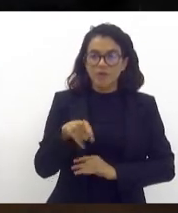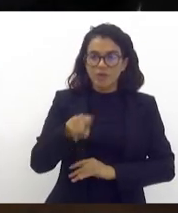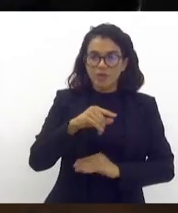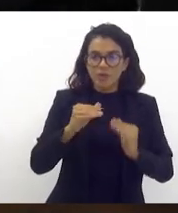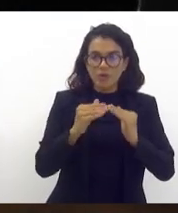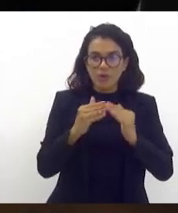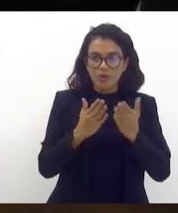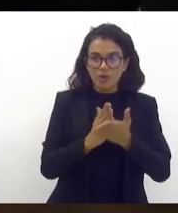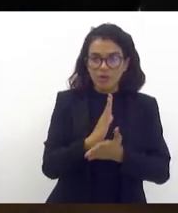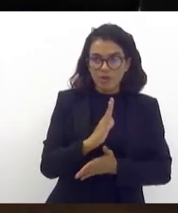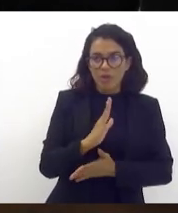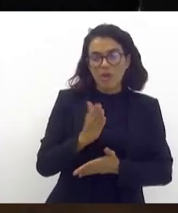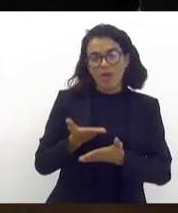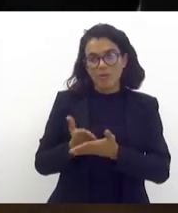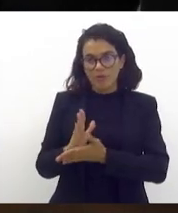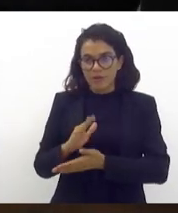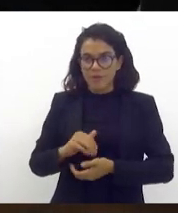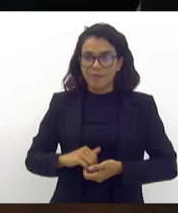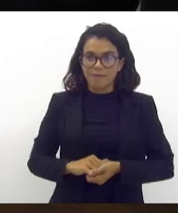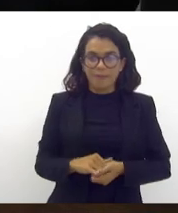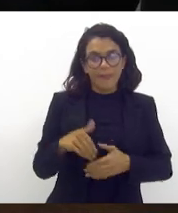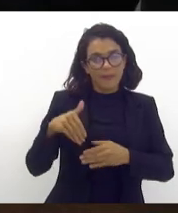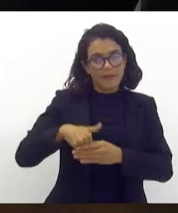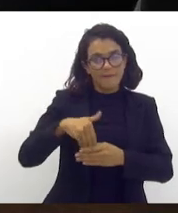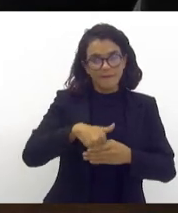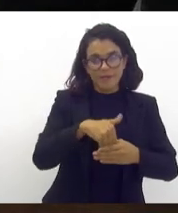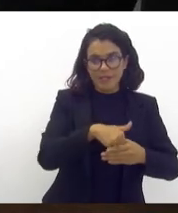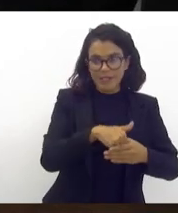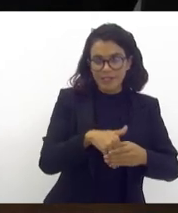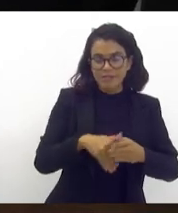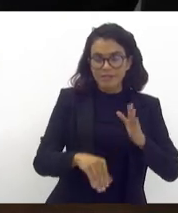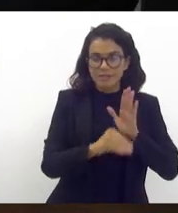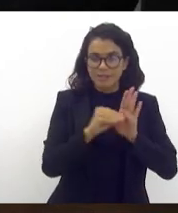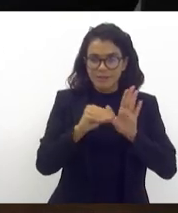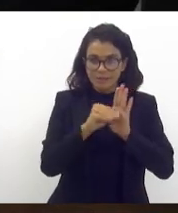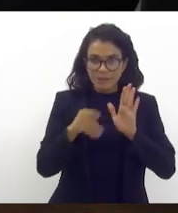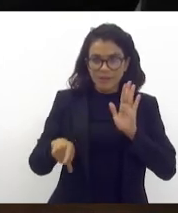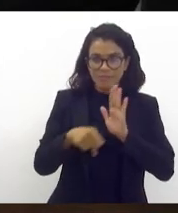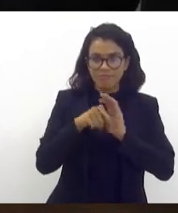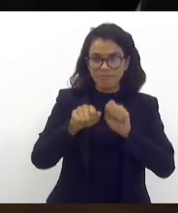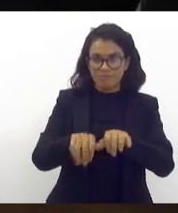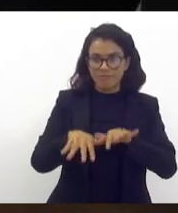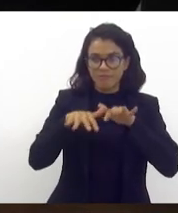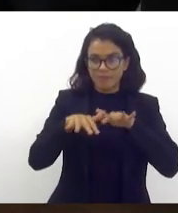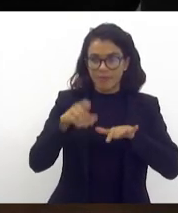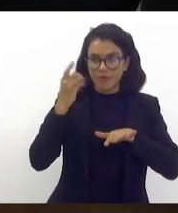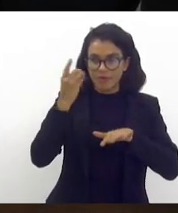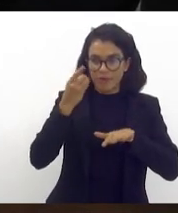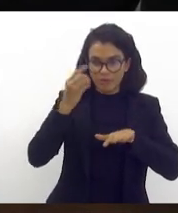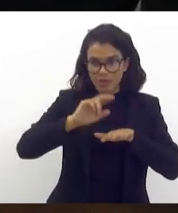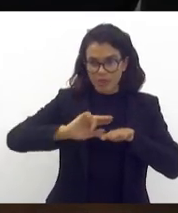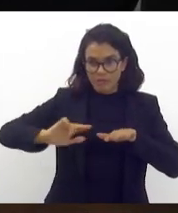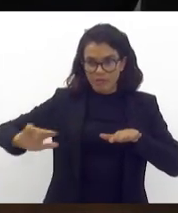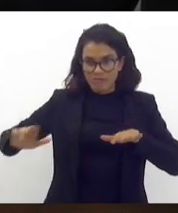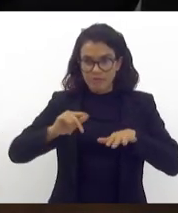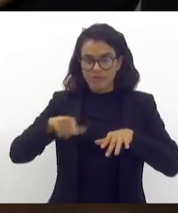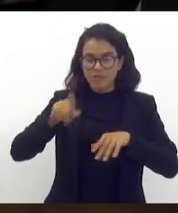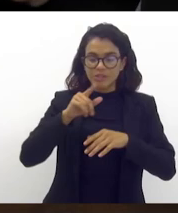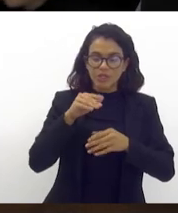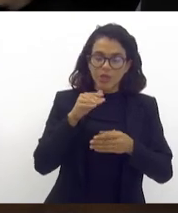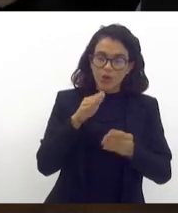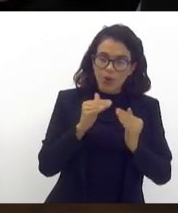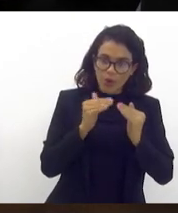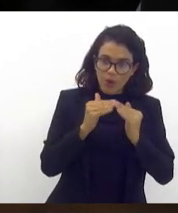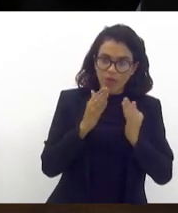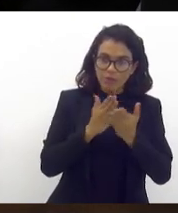como estão. Aprovado. Em votação, as emendas de plenário com o parecer da CCJ. Senhores que aprovam, permaneçam